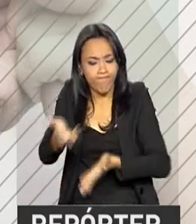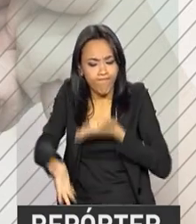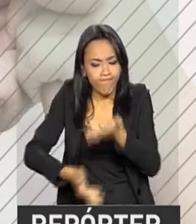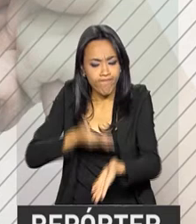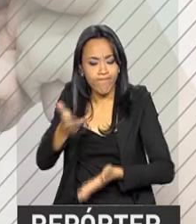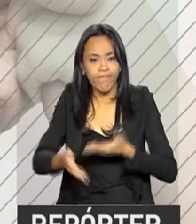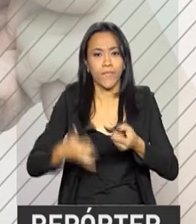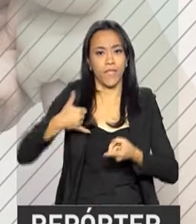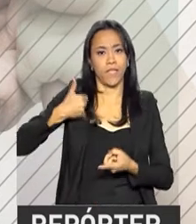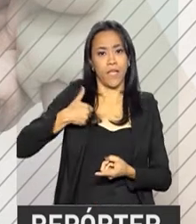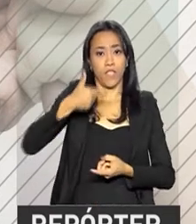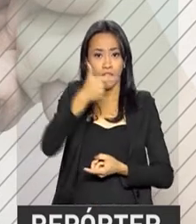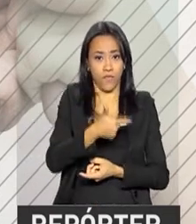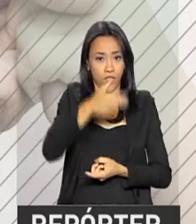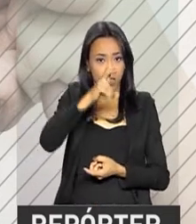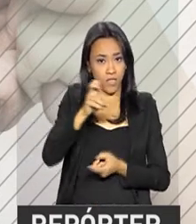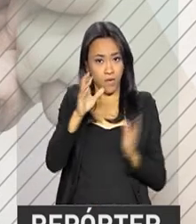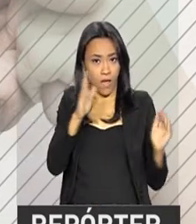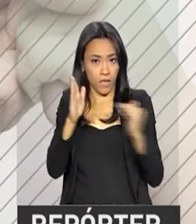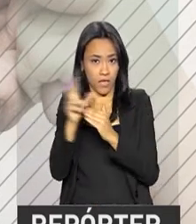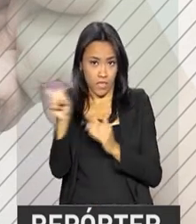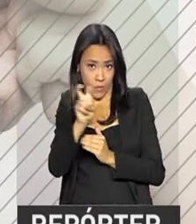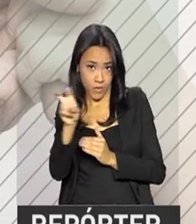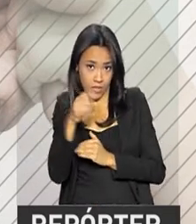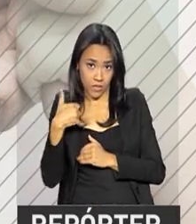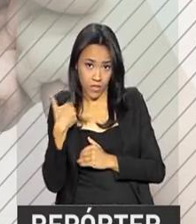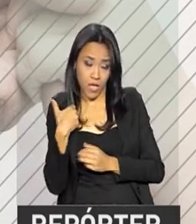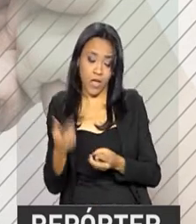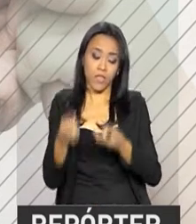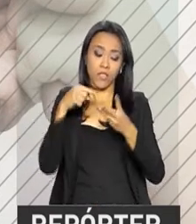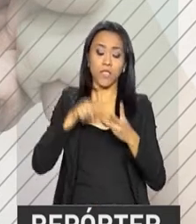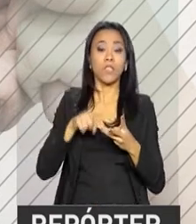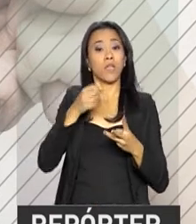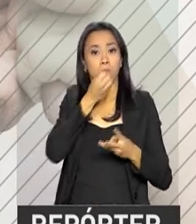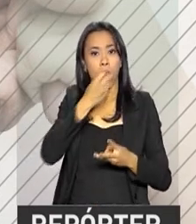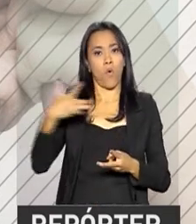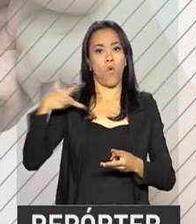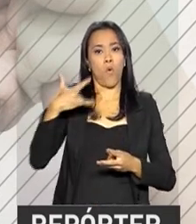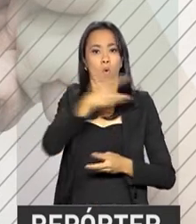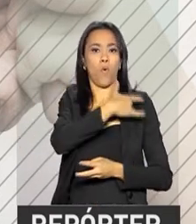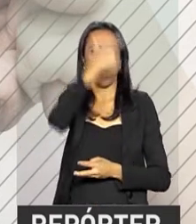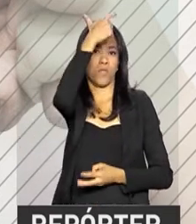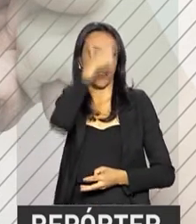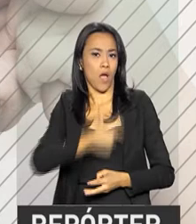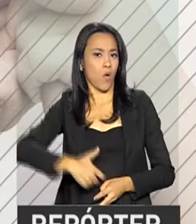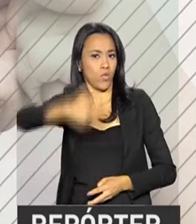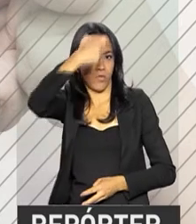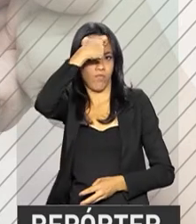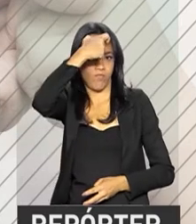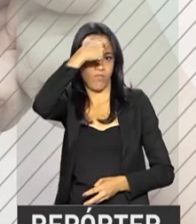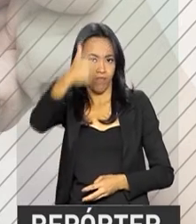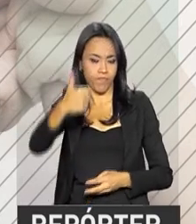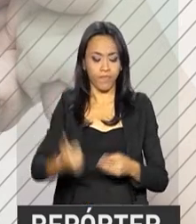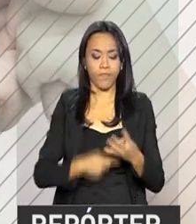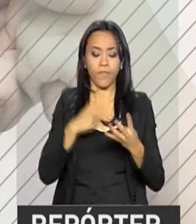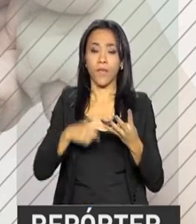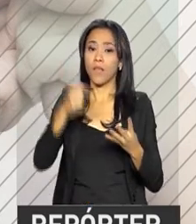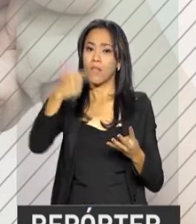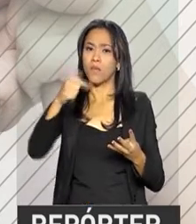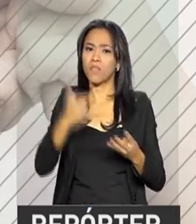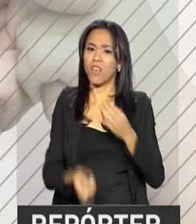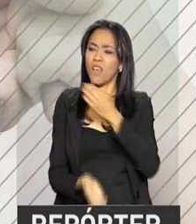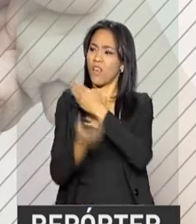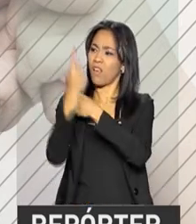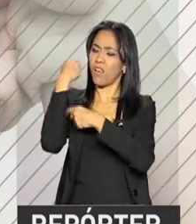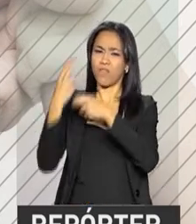entre 25 e 55 anos, estar em boas condições de saúde física e mental, não possuir